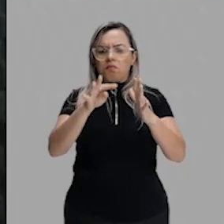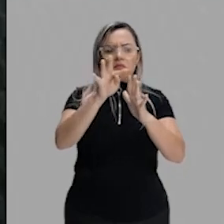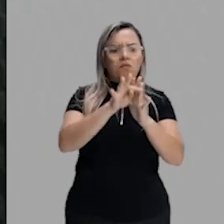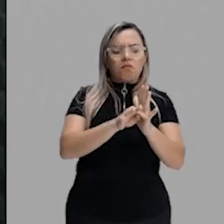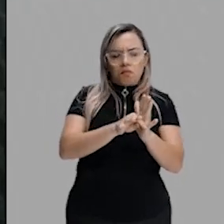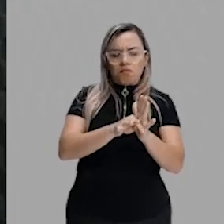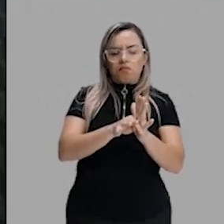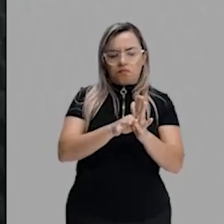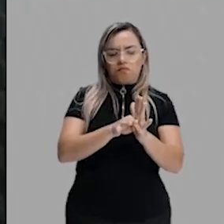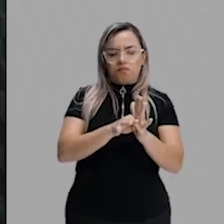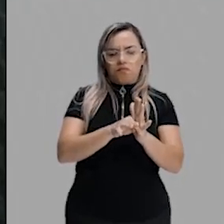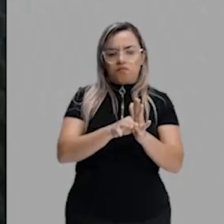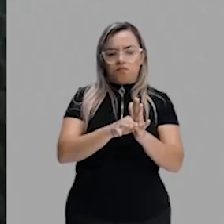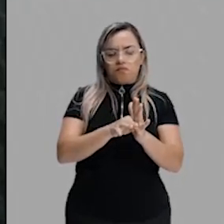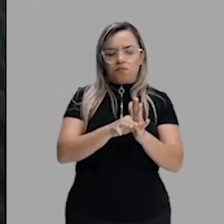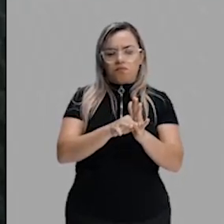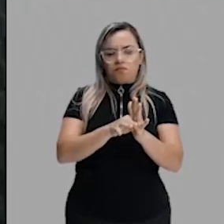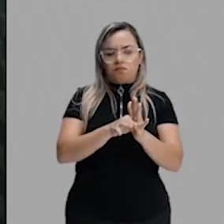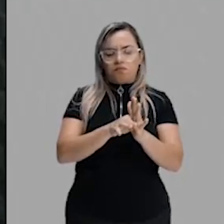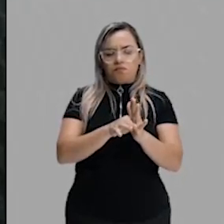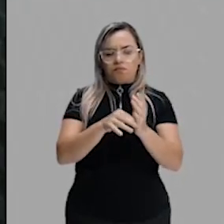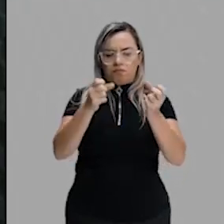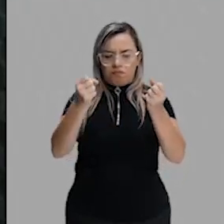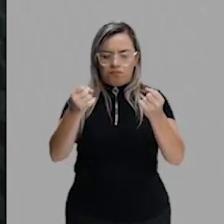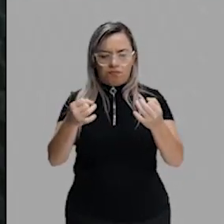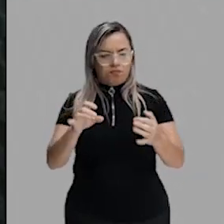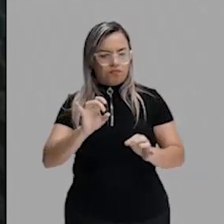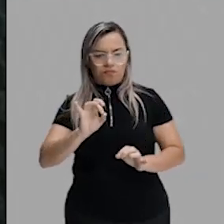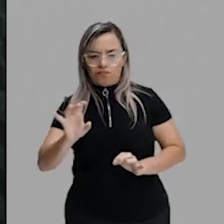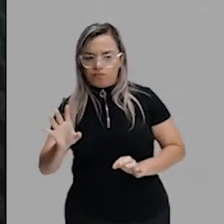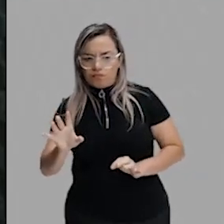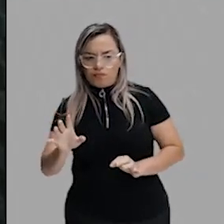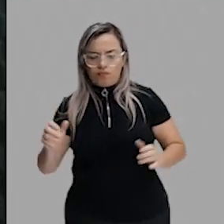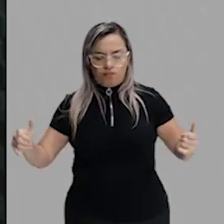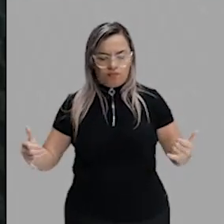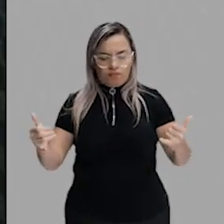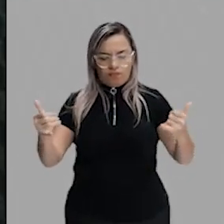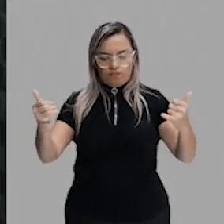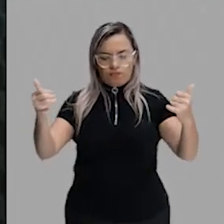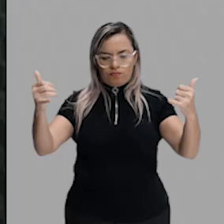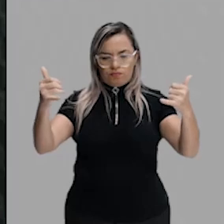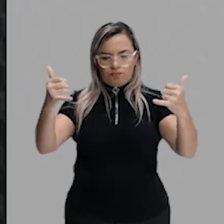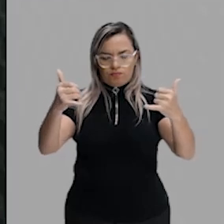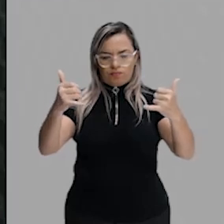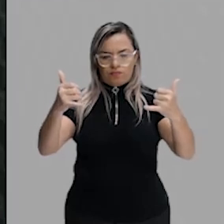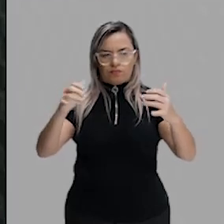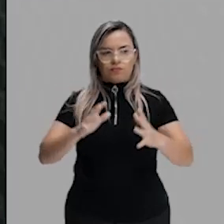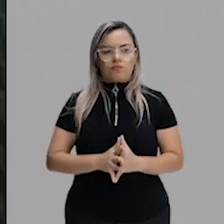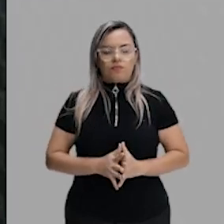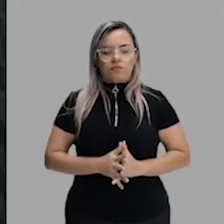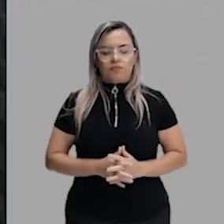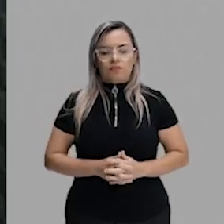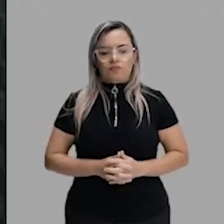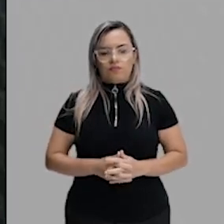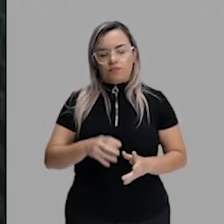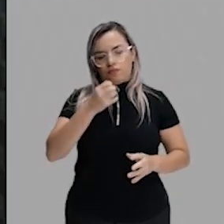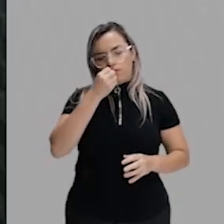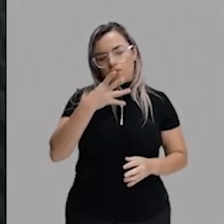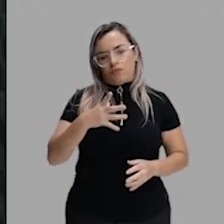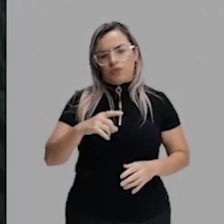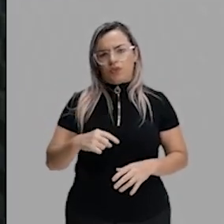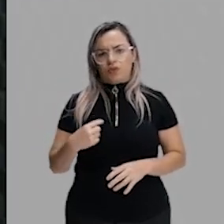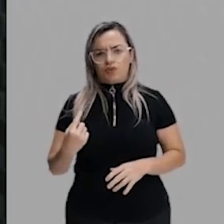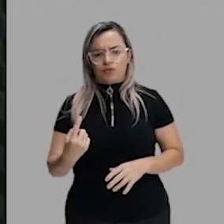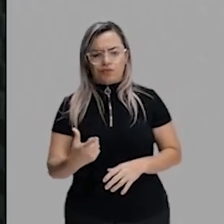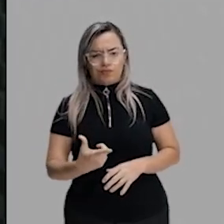certo? Basicamente isso. Então, trata-se de um resistor elétrico, né? Trata-se de resistência, tá certo? Bom, por que nós estamos